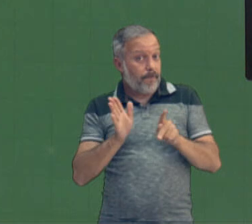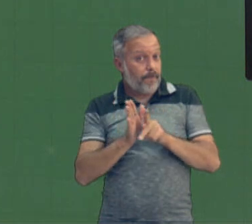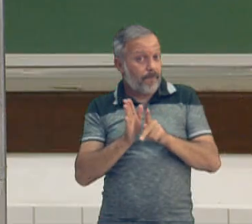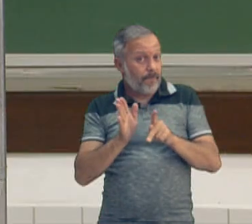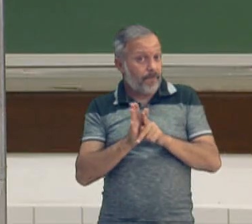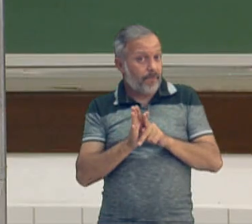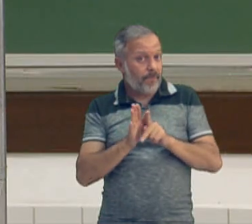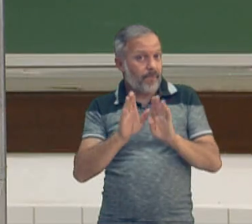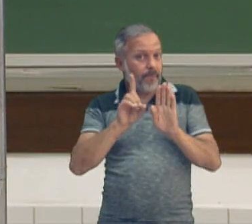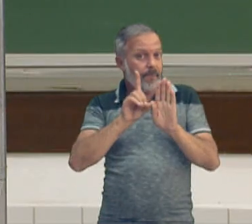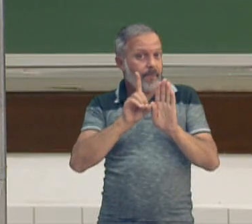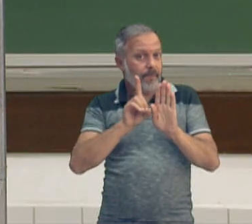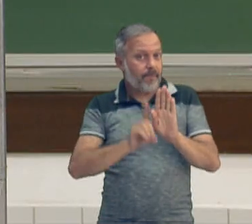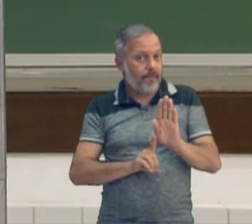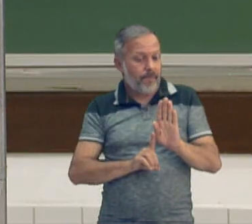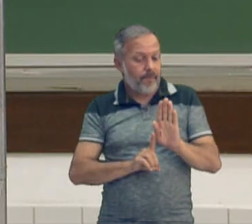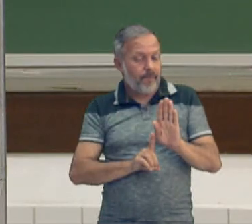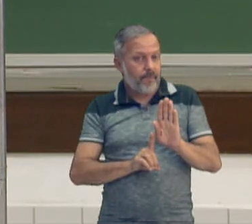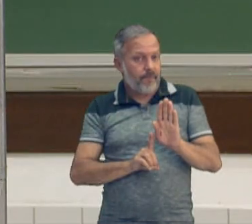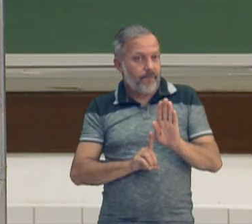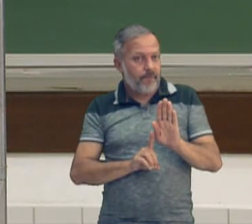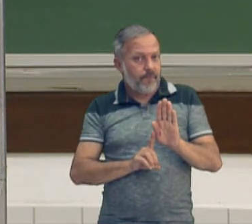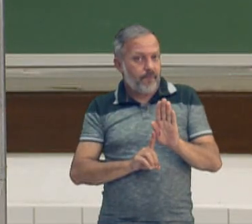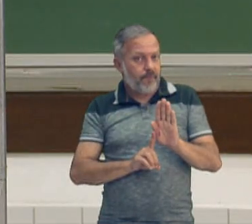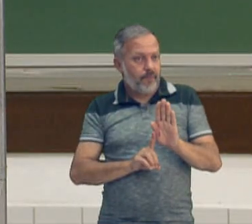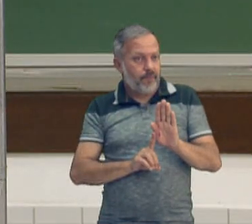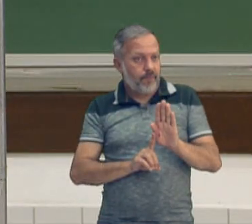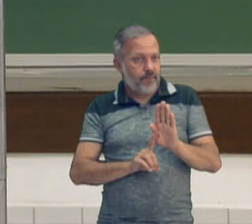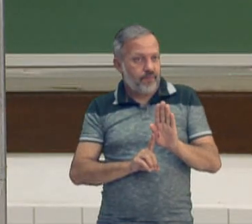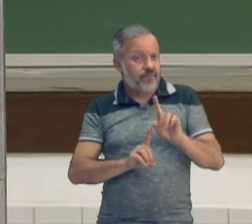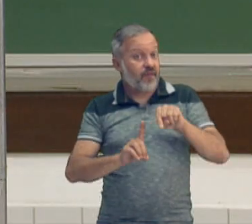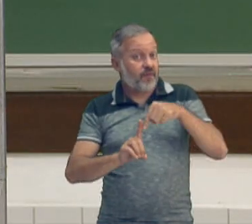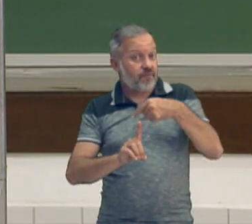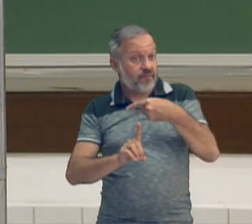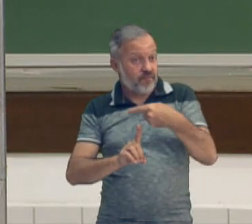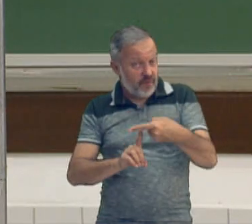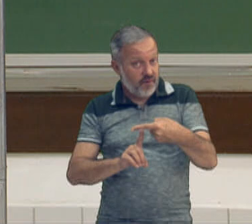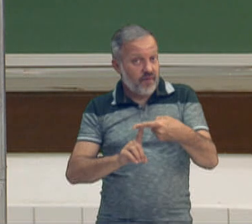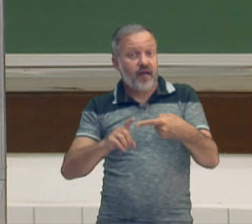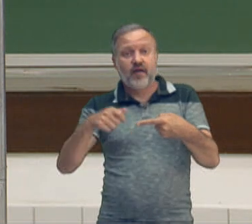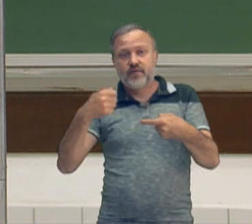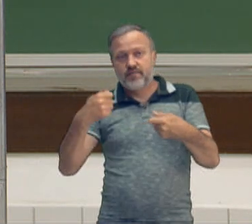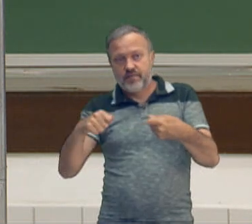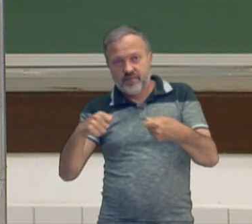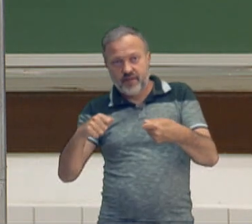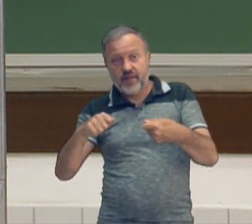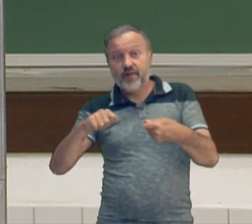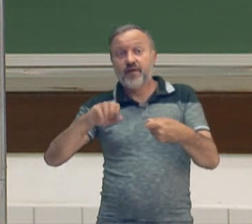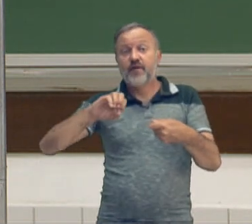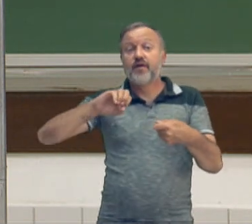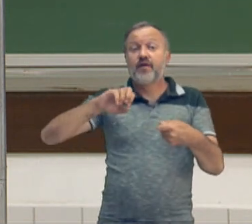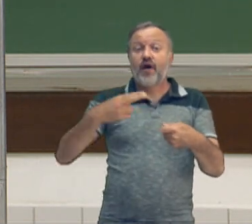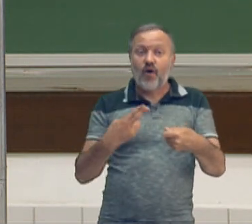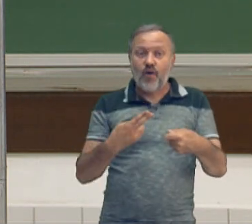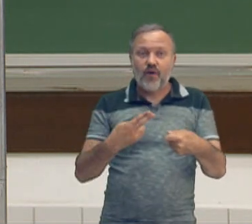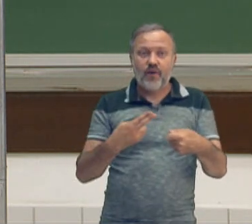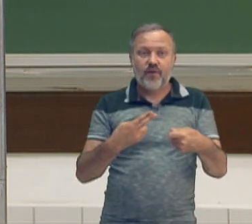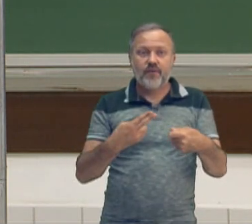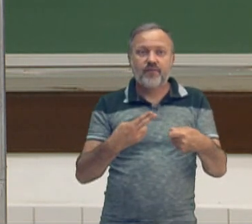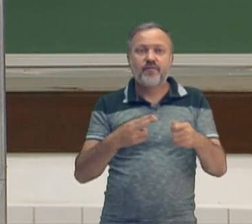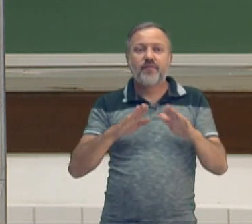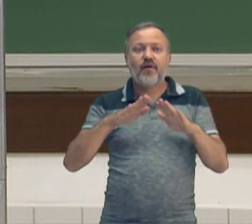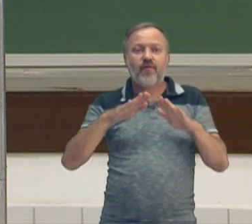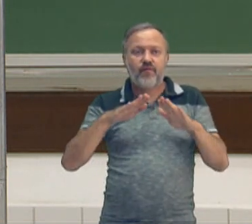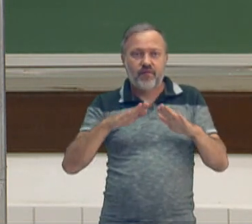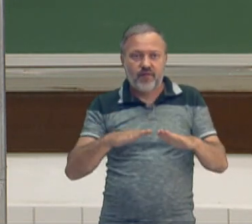doutrina. Então, em algumas a arte é uma forma de expressão, em outras ela é essencial. Em outras ainda, ela está